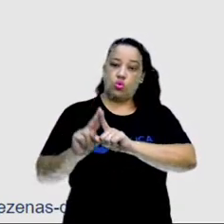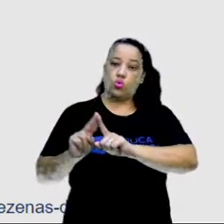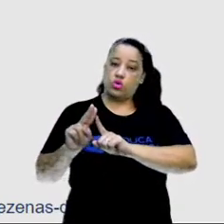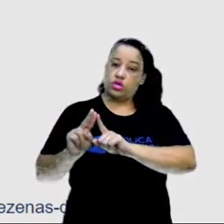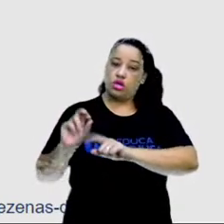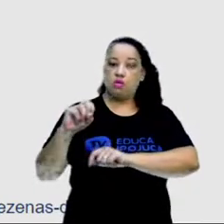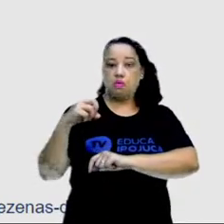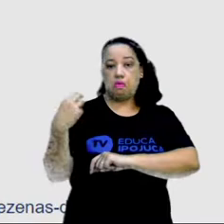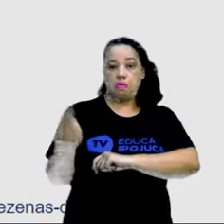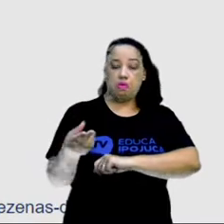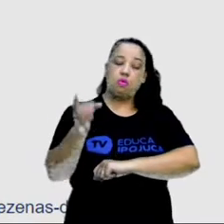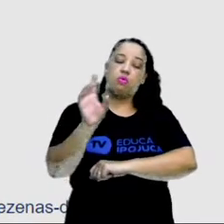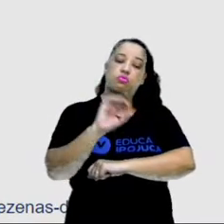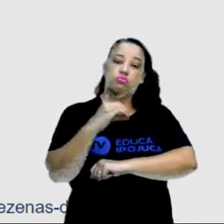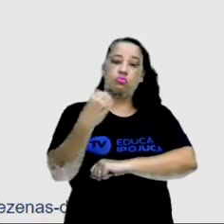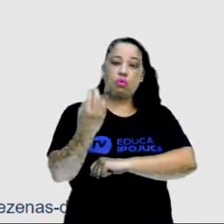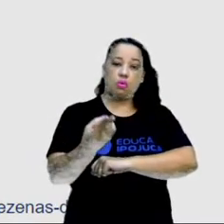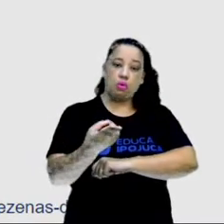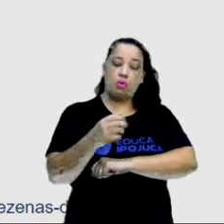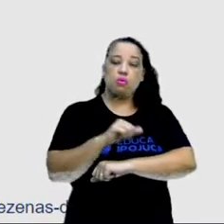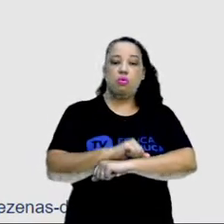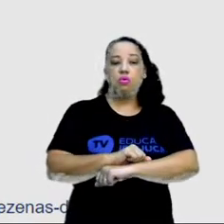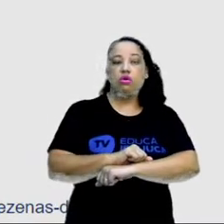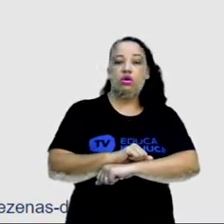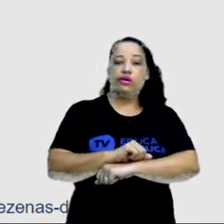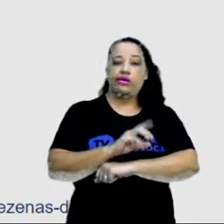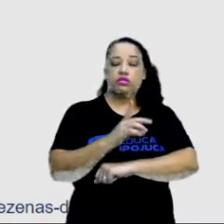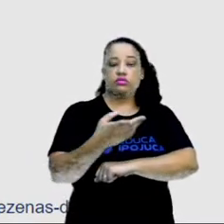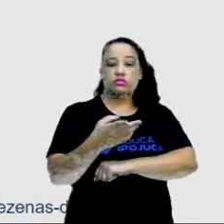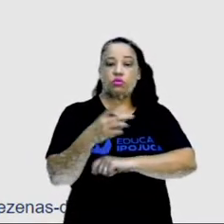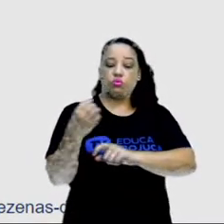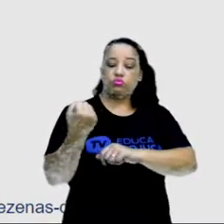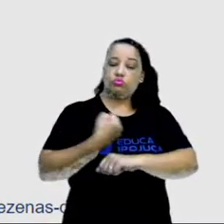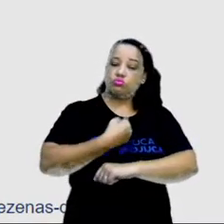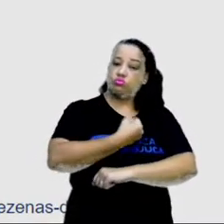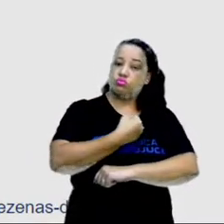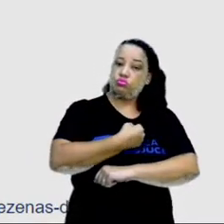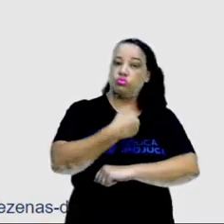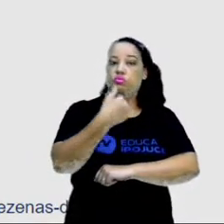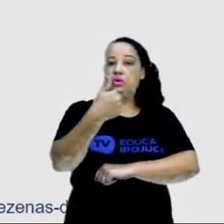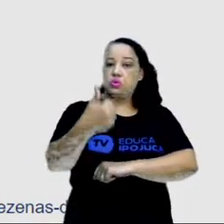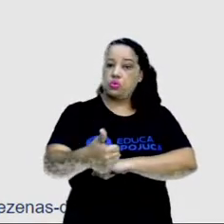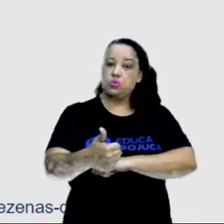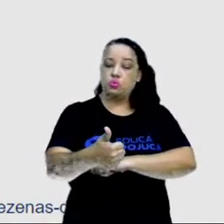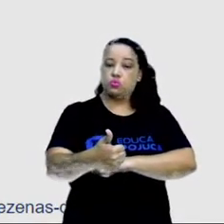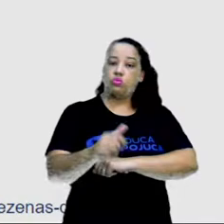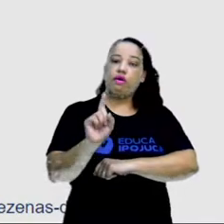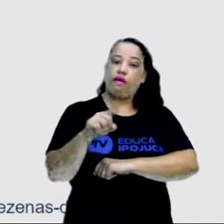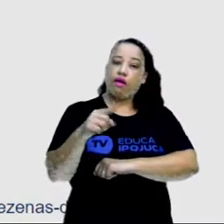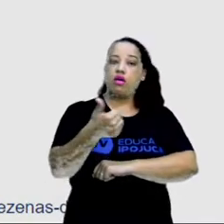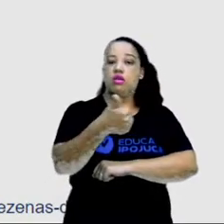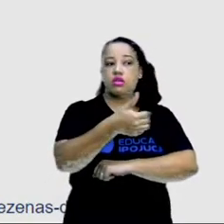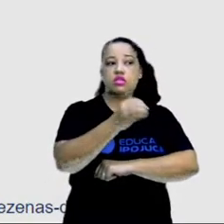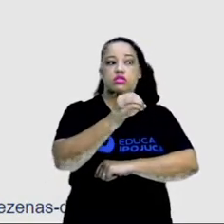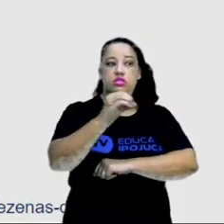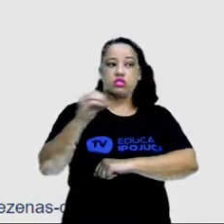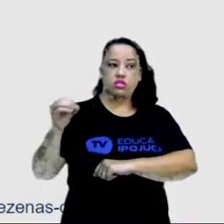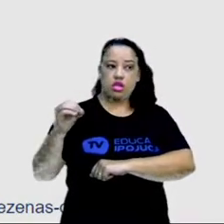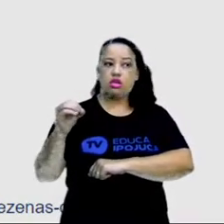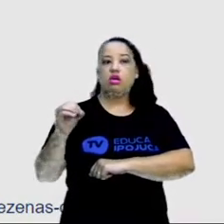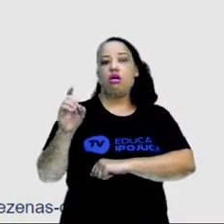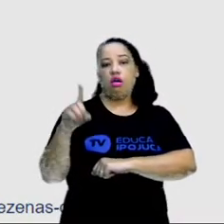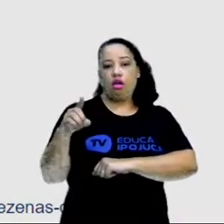2 unidades de milhar. O número 1 é igual a 100 unidades, que é igual a